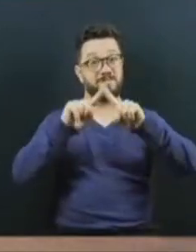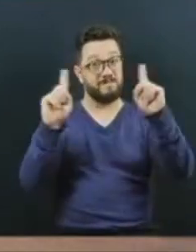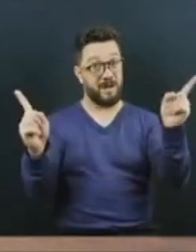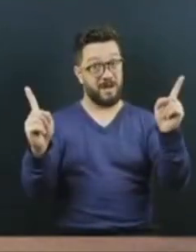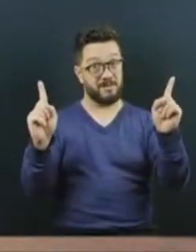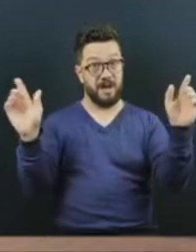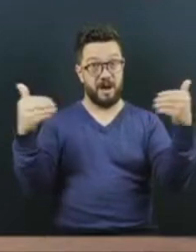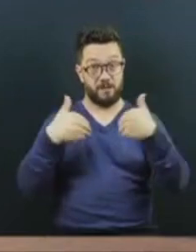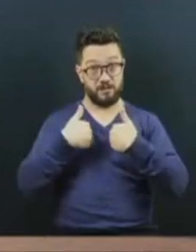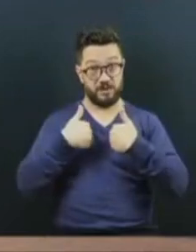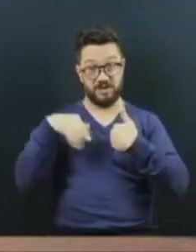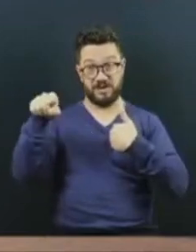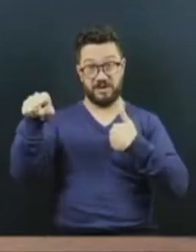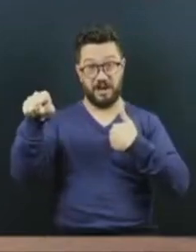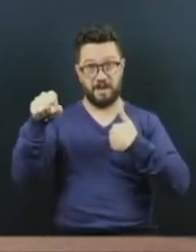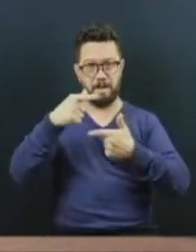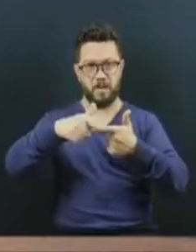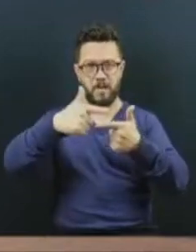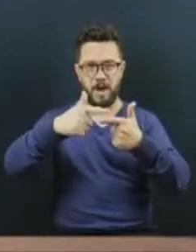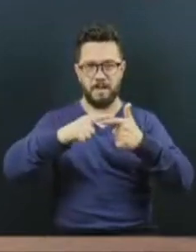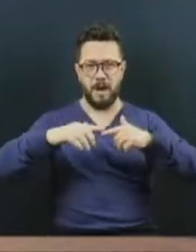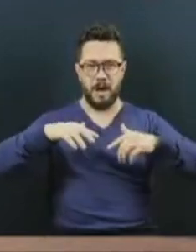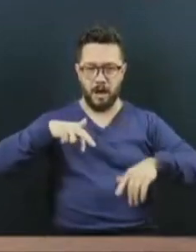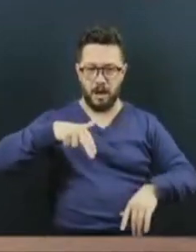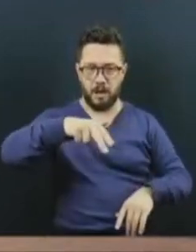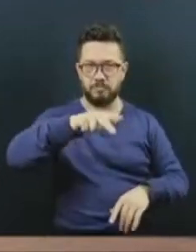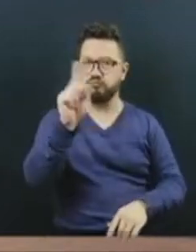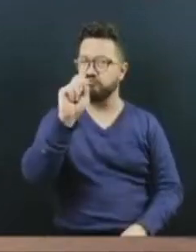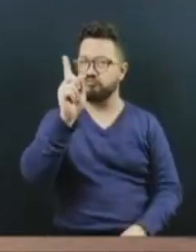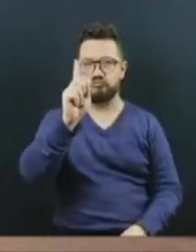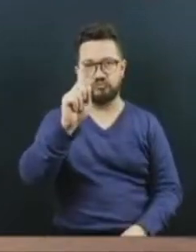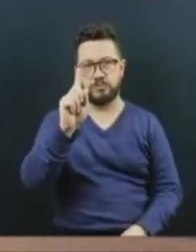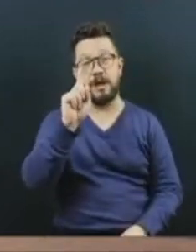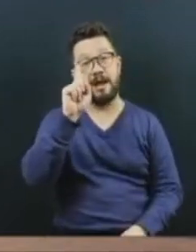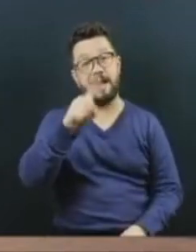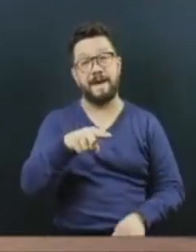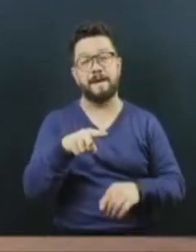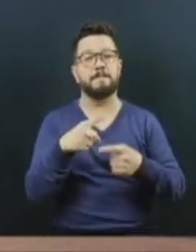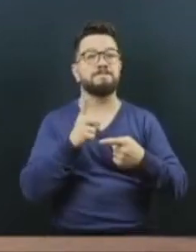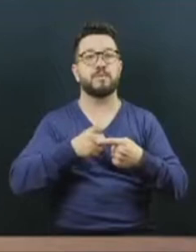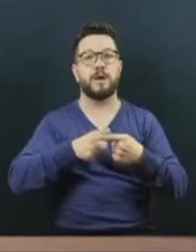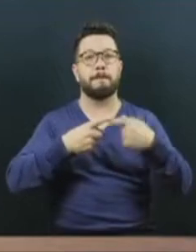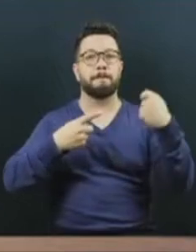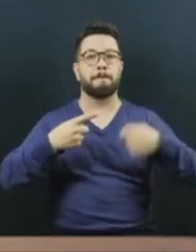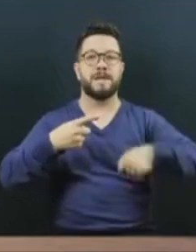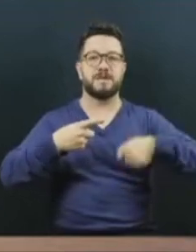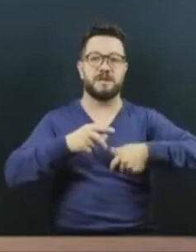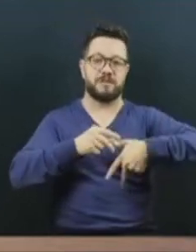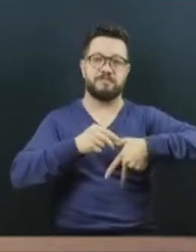tem comprometimento da sua mobilidade né a mobilidade ela tá comprometida muitas vezes quando tá associada a uma outra